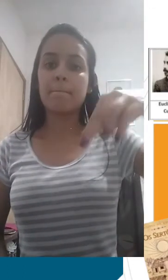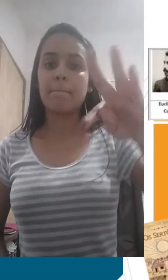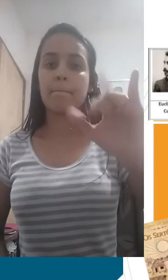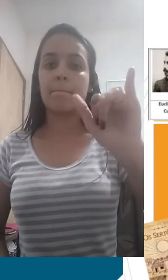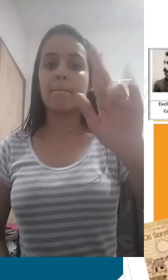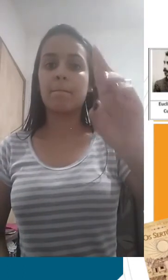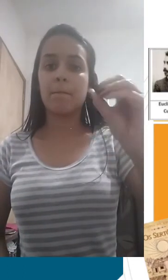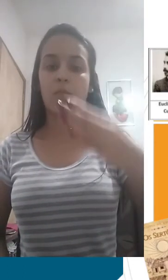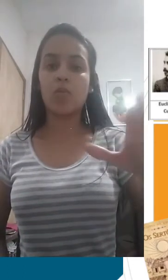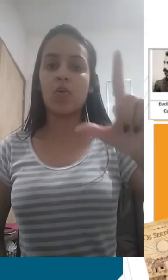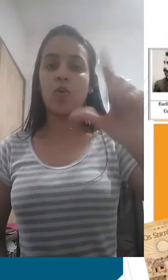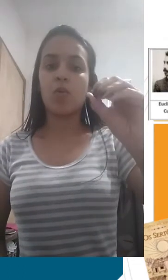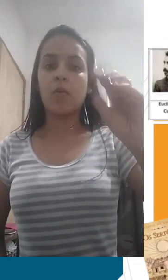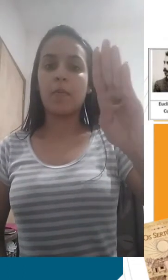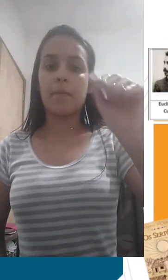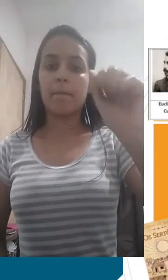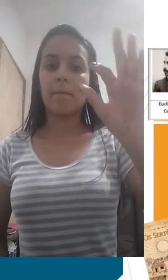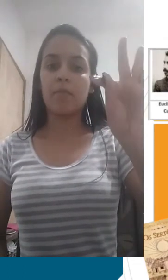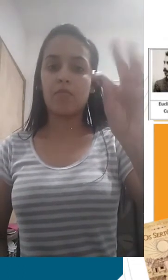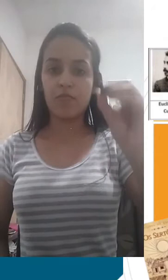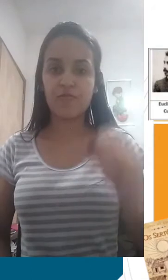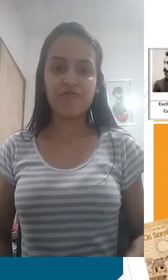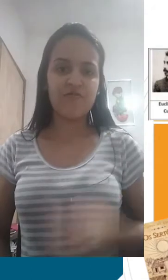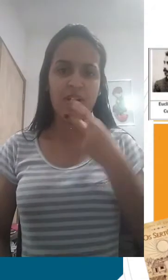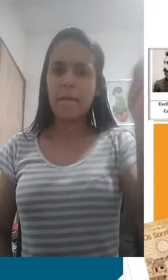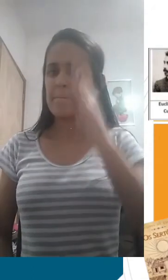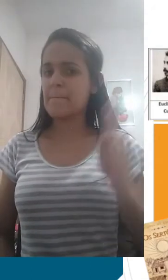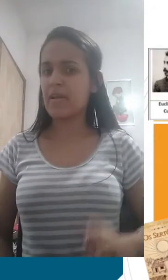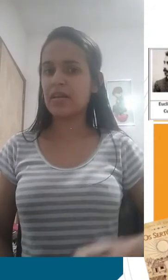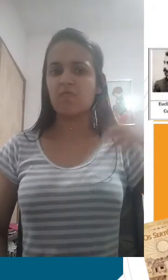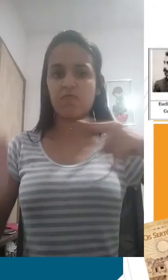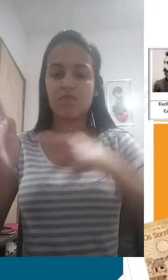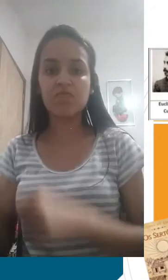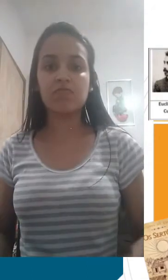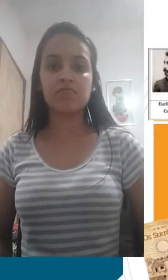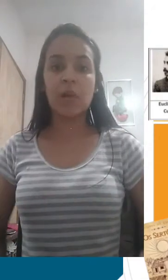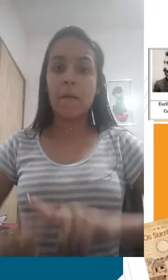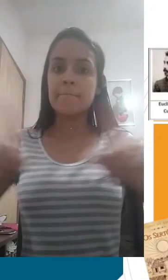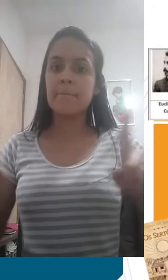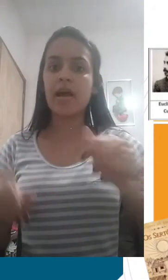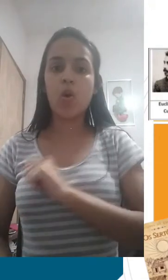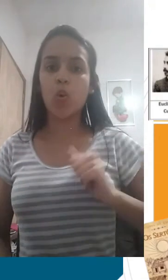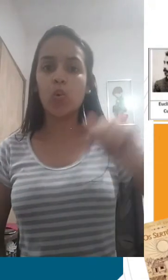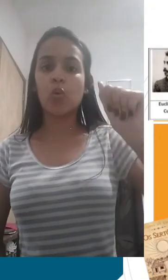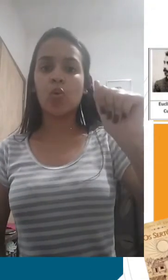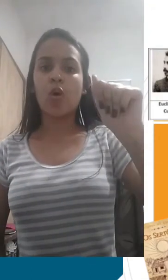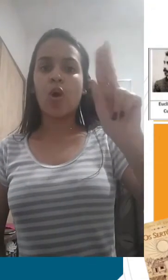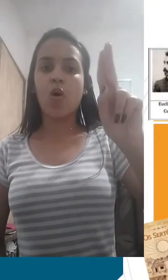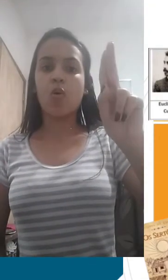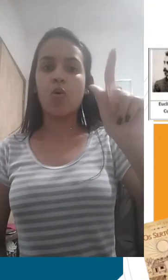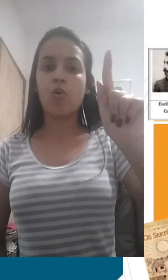sem retoques, enquanto o poeta Augusto dos Anjos revelava sua descrença na